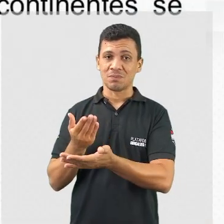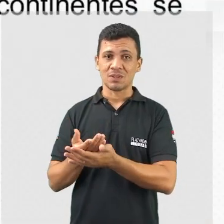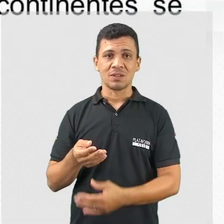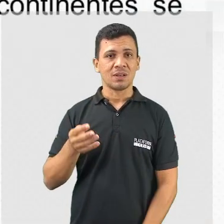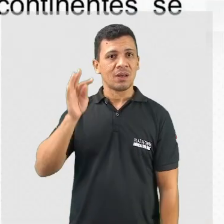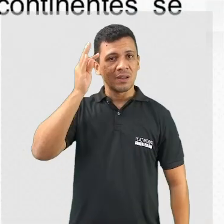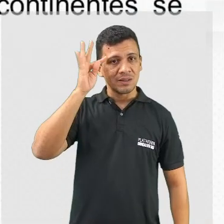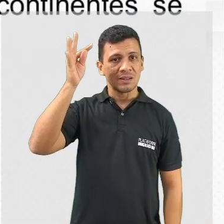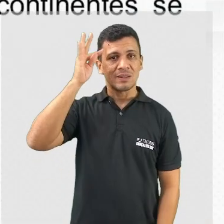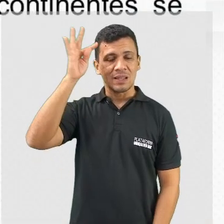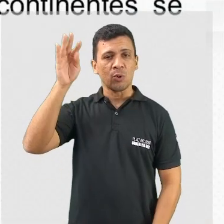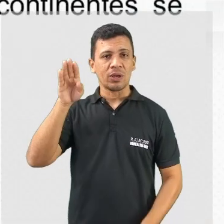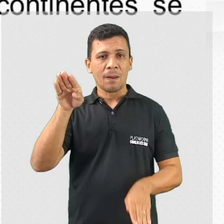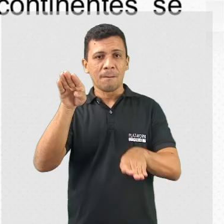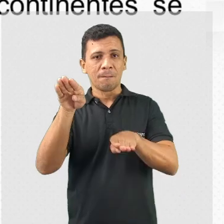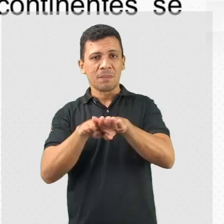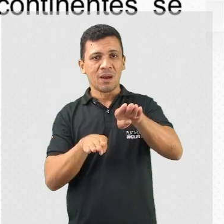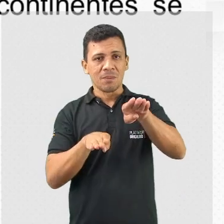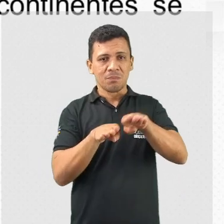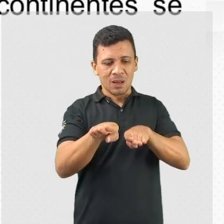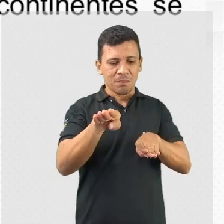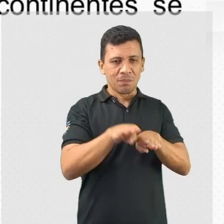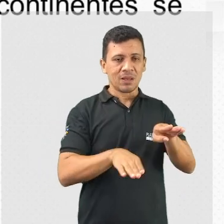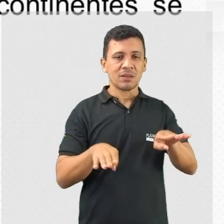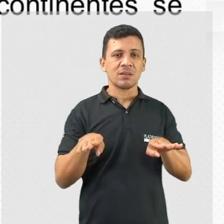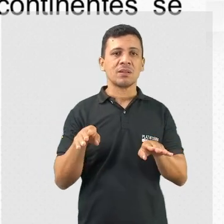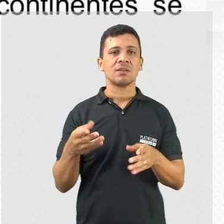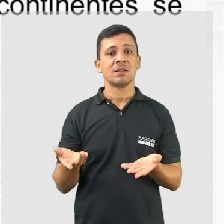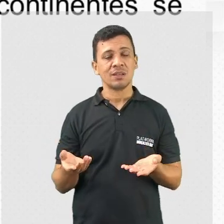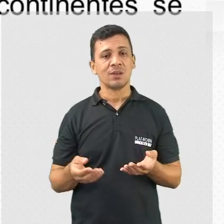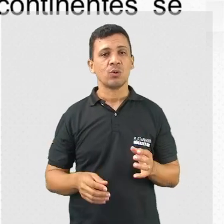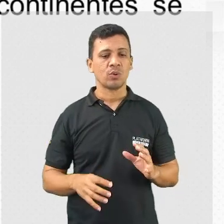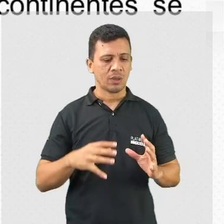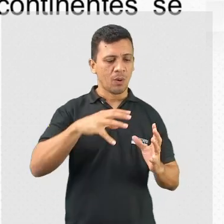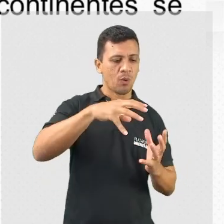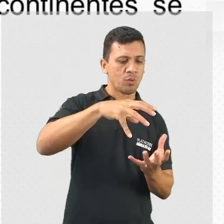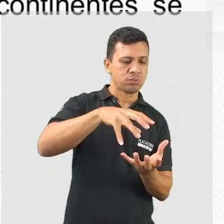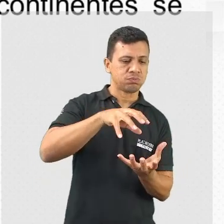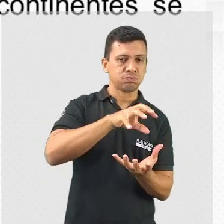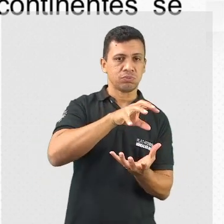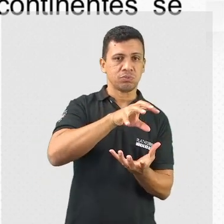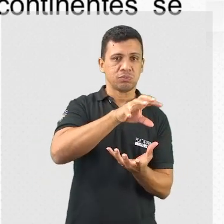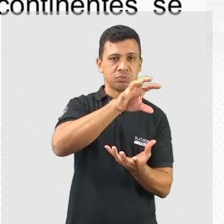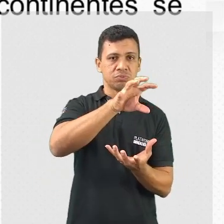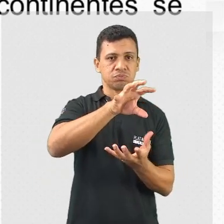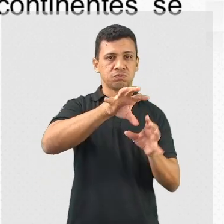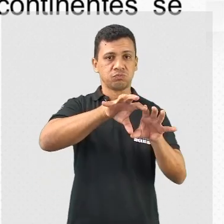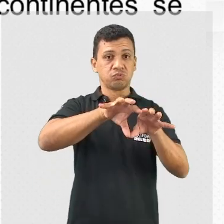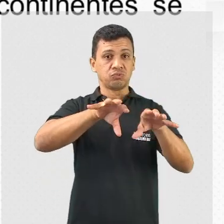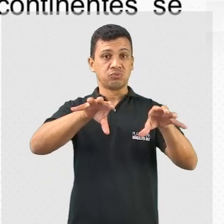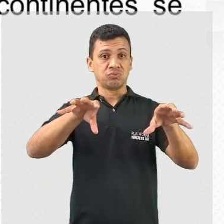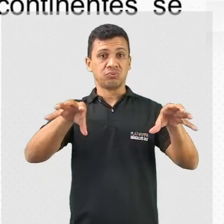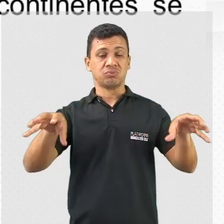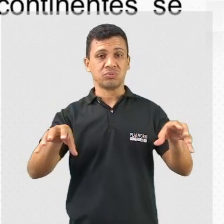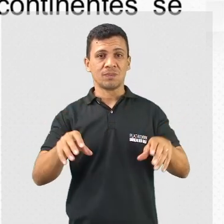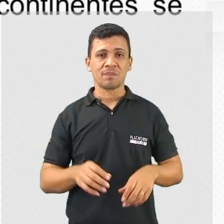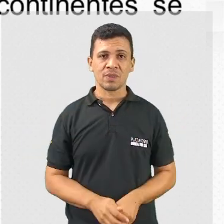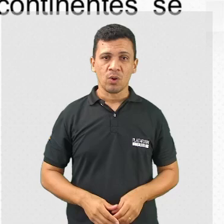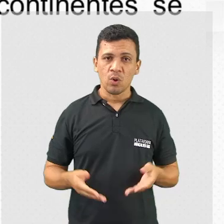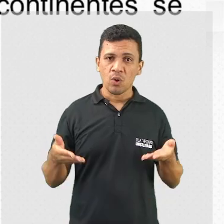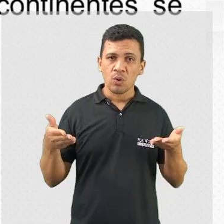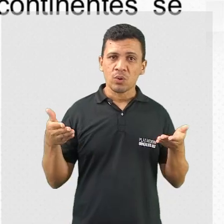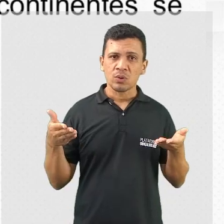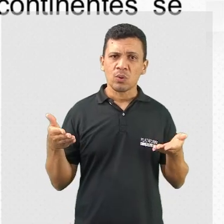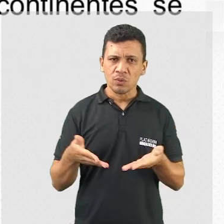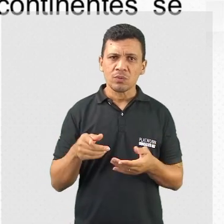das placas tectônicas e a deriva continental. Você sabia que os nossos continentes que hoje estão fragmentados já